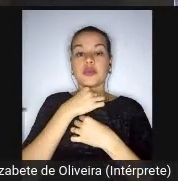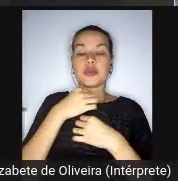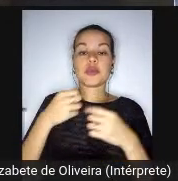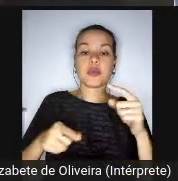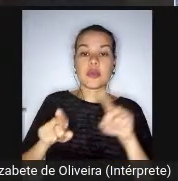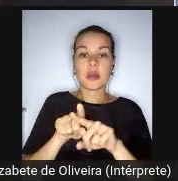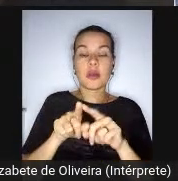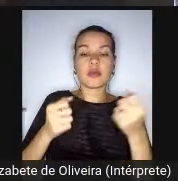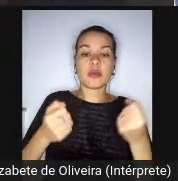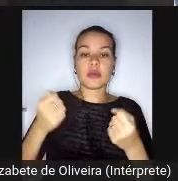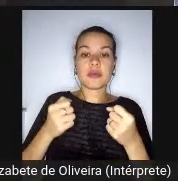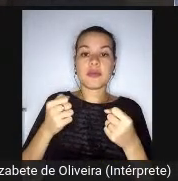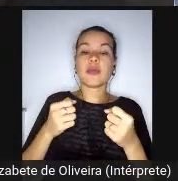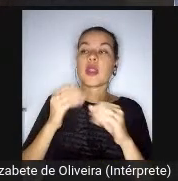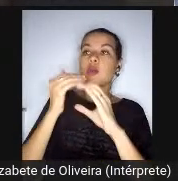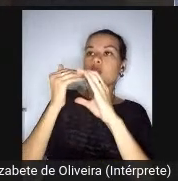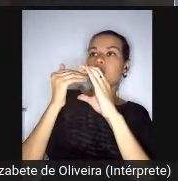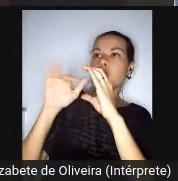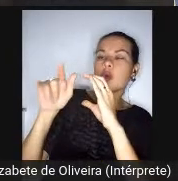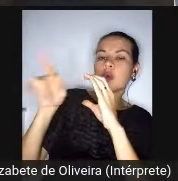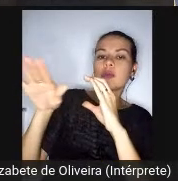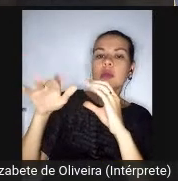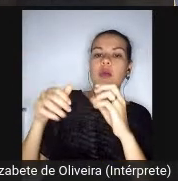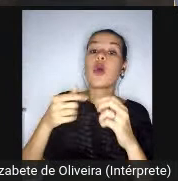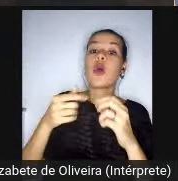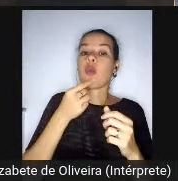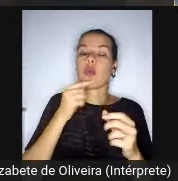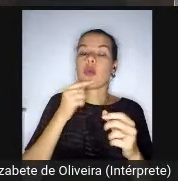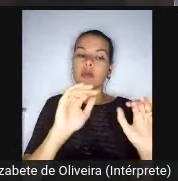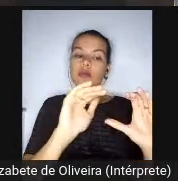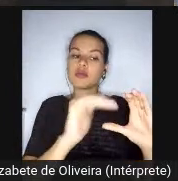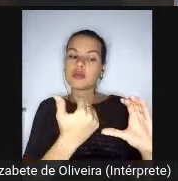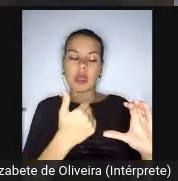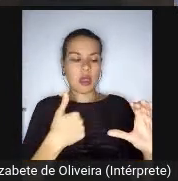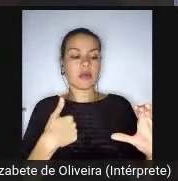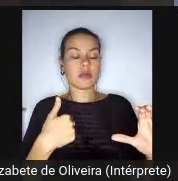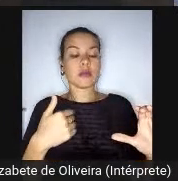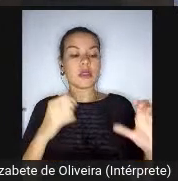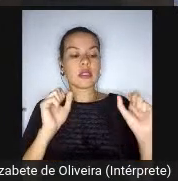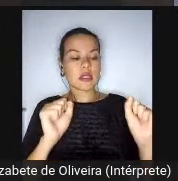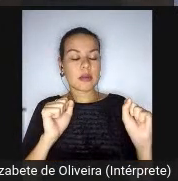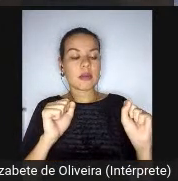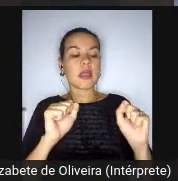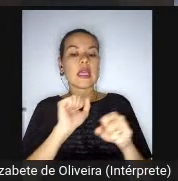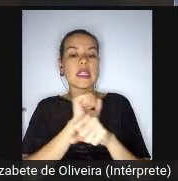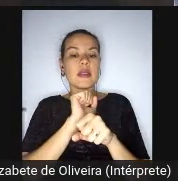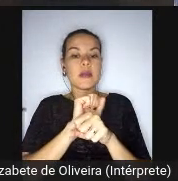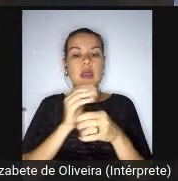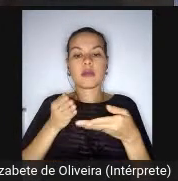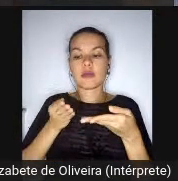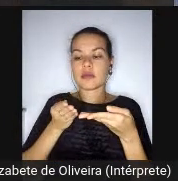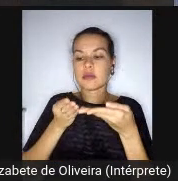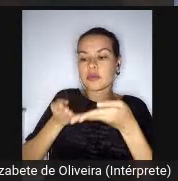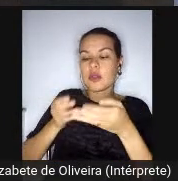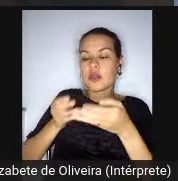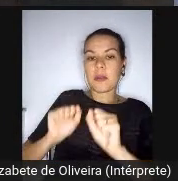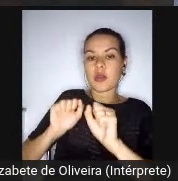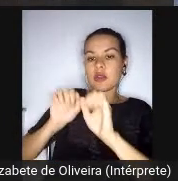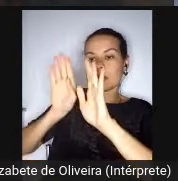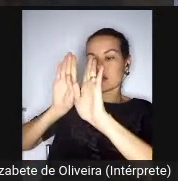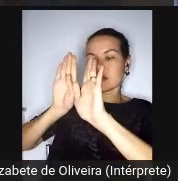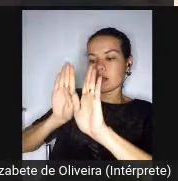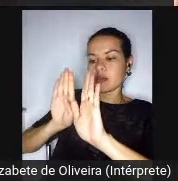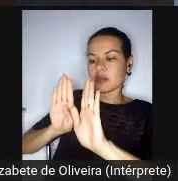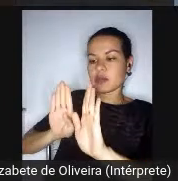para aqui o motorista é baixo né o a o elevador para que ela consiga